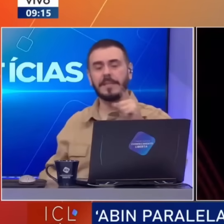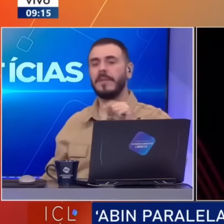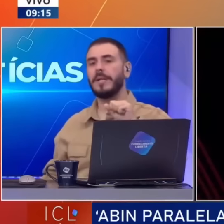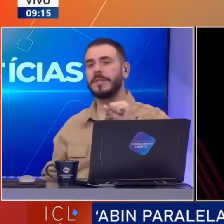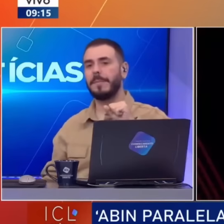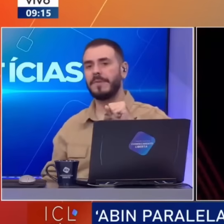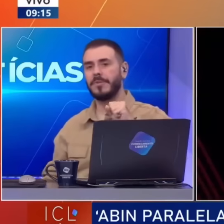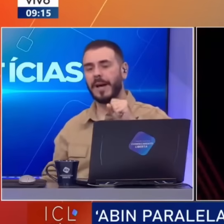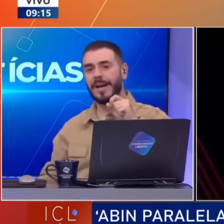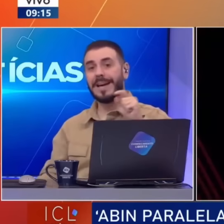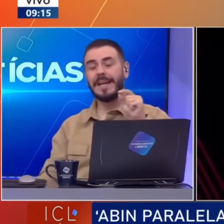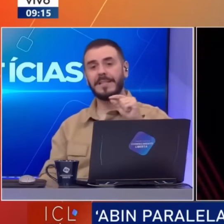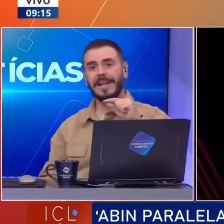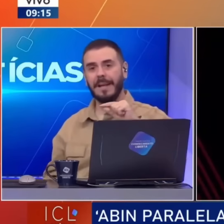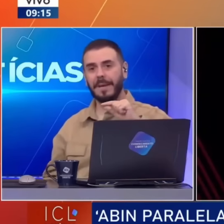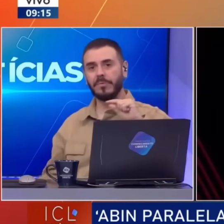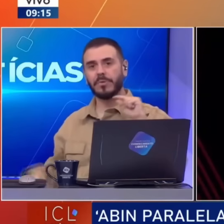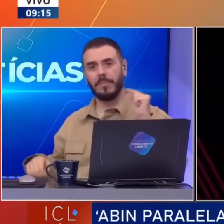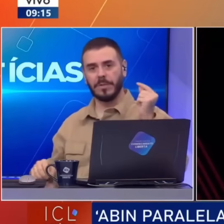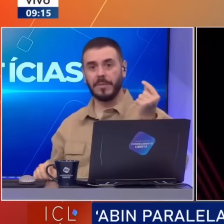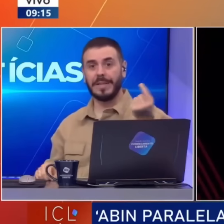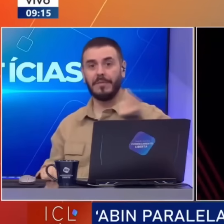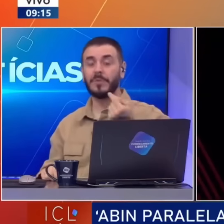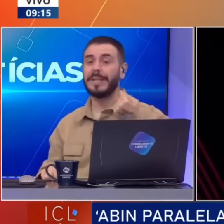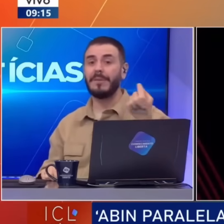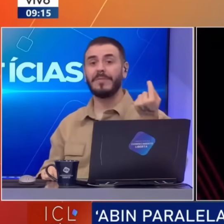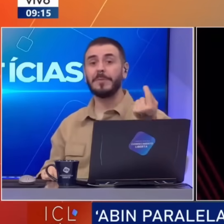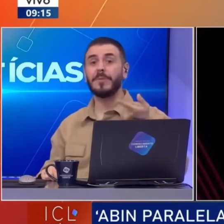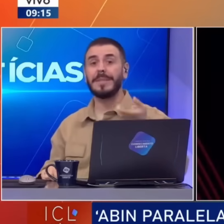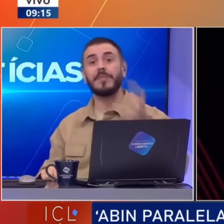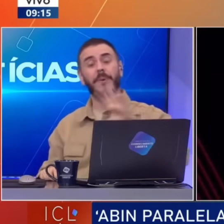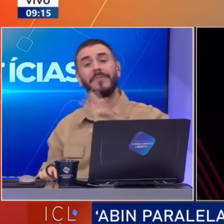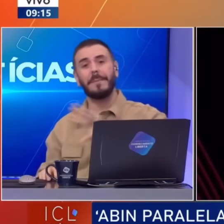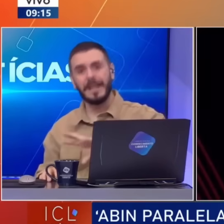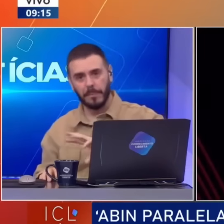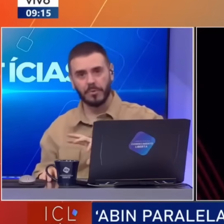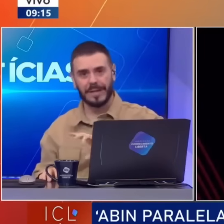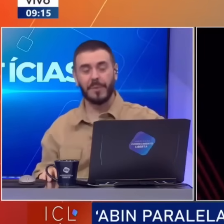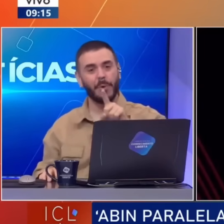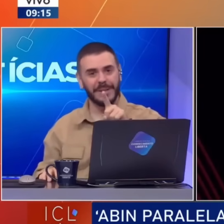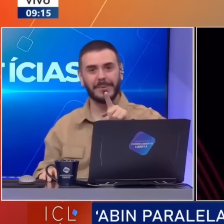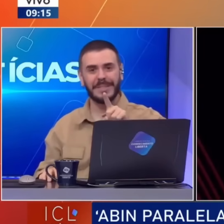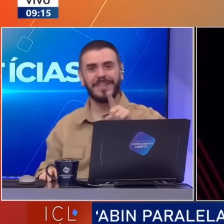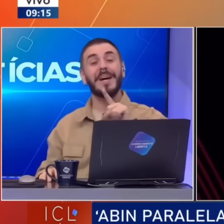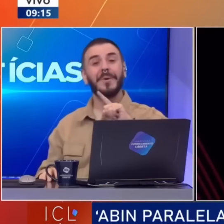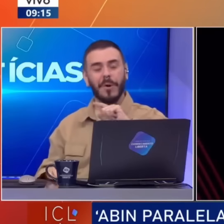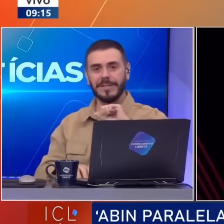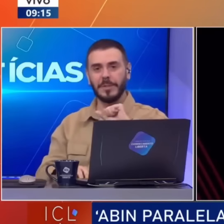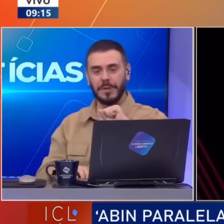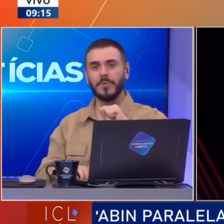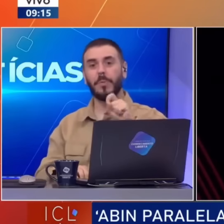sentido. E aí, sim, eu acho que cabe investigar. Existem elementos que mostram que talvez o Adélio tivesse proximidade com a família Bolsonaro. Ontem,